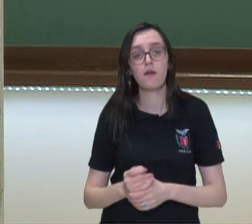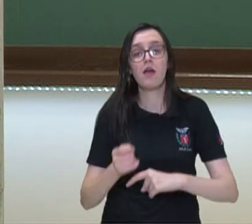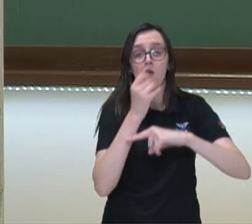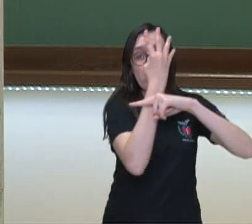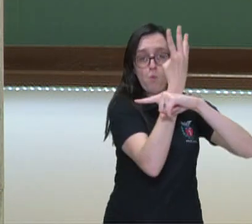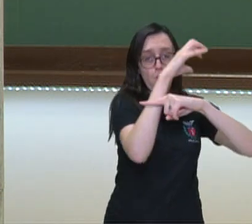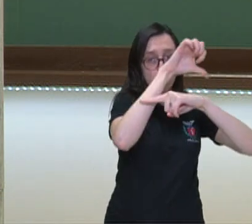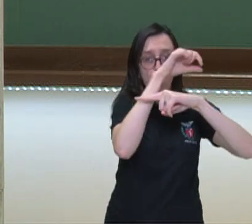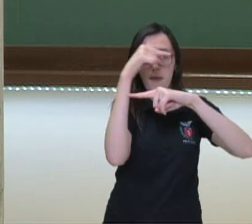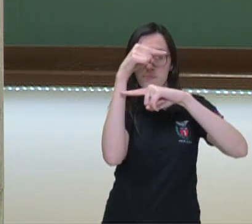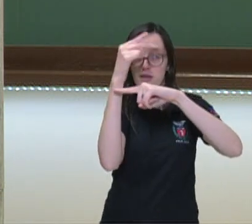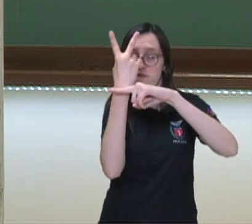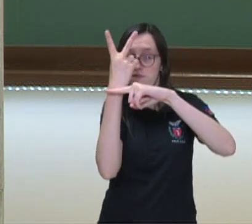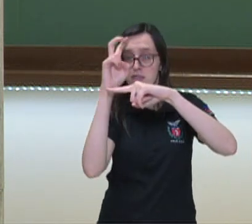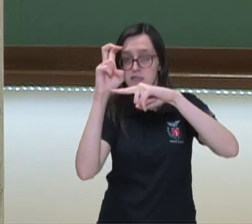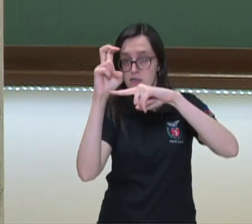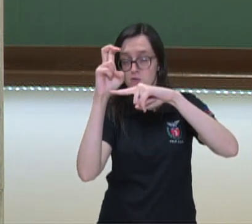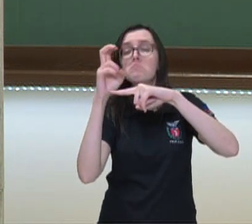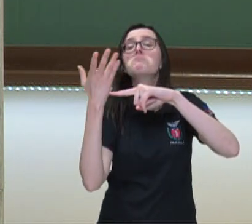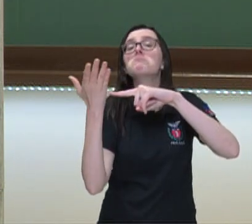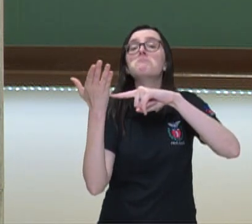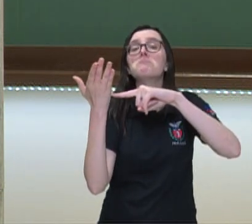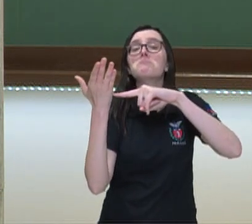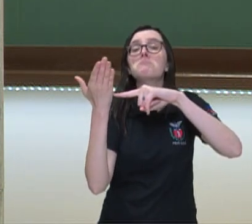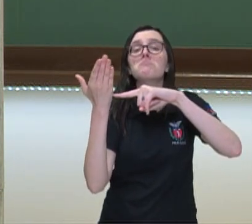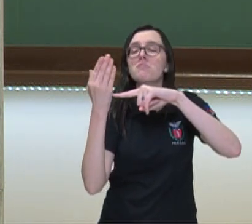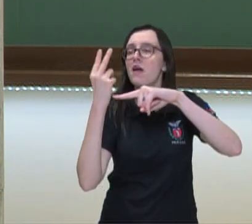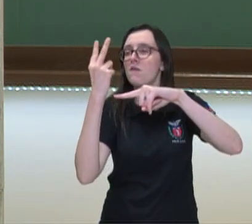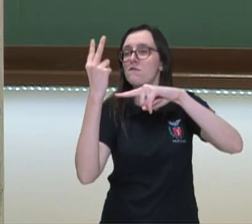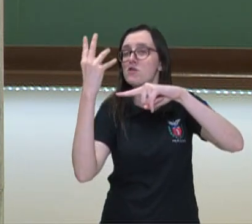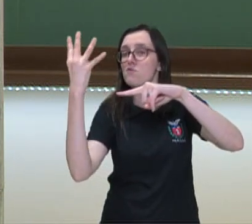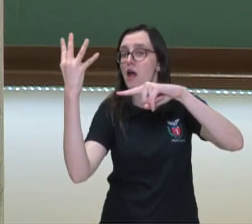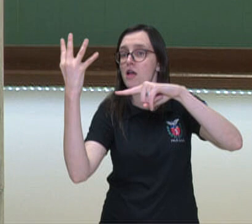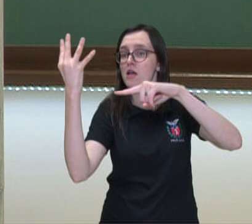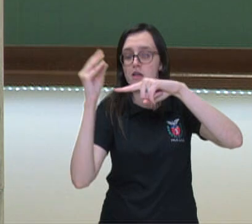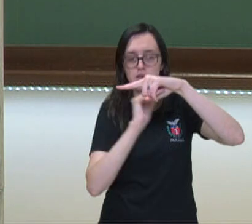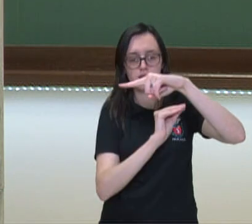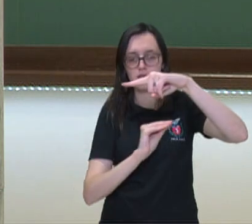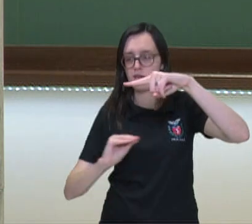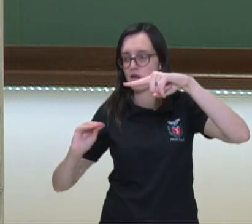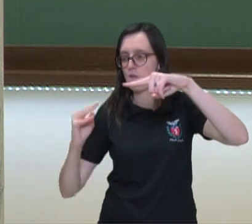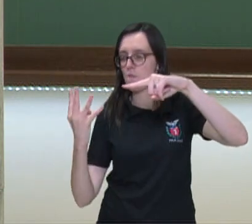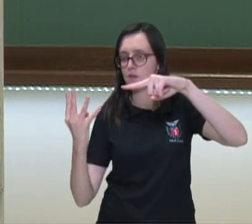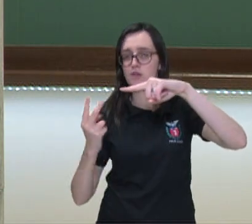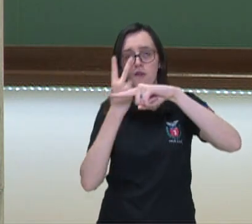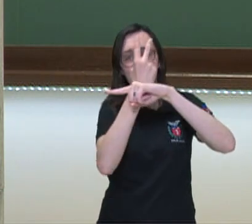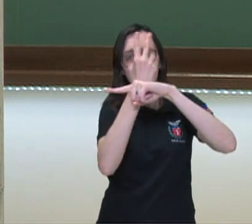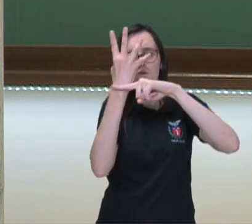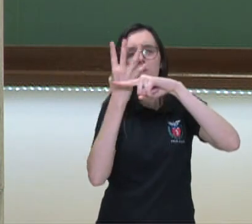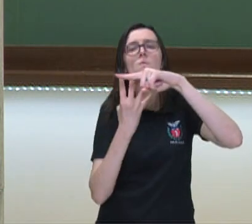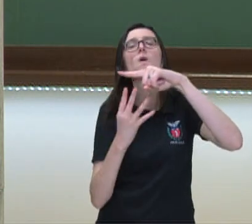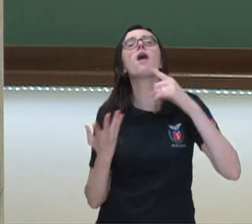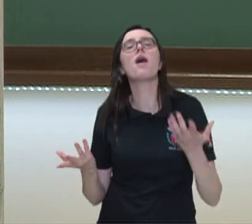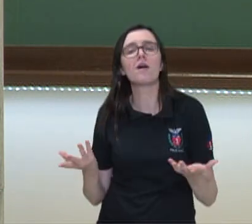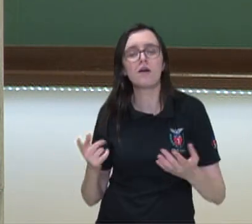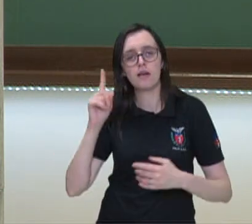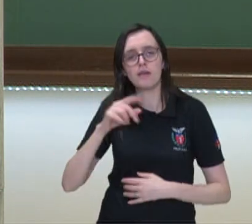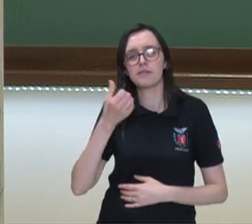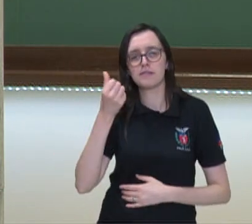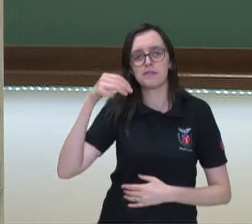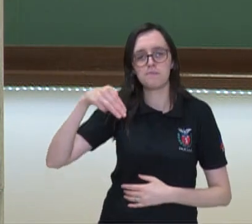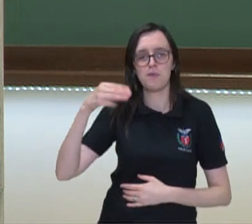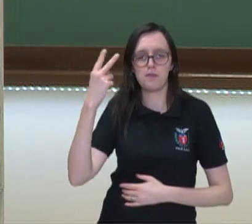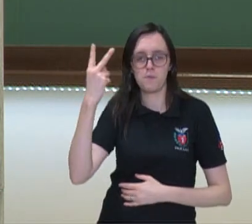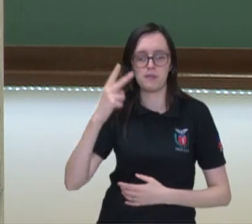49 menos 25 dá quanto? 24 quartos. E 24 quartos é quanto? É 6 metros